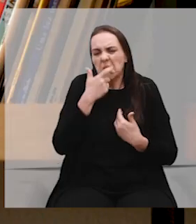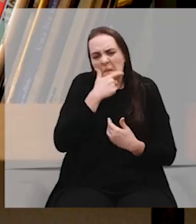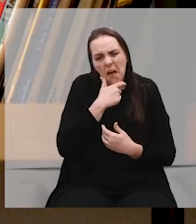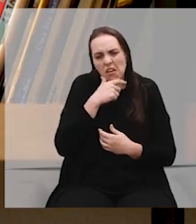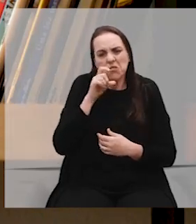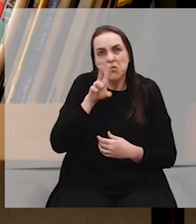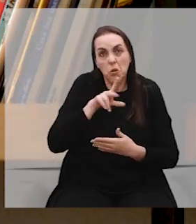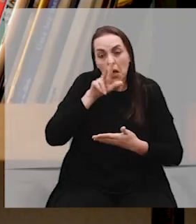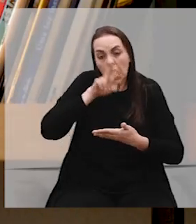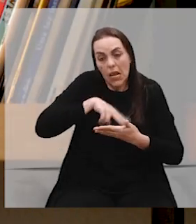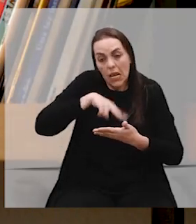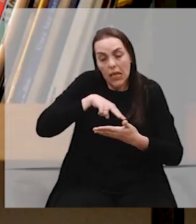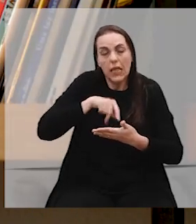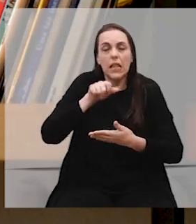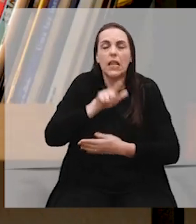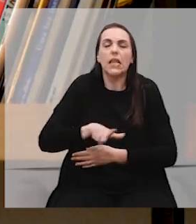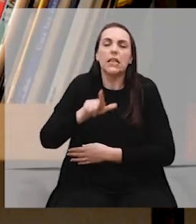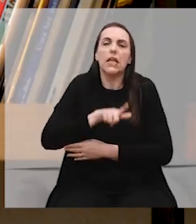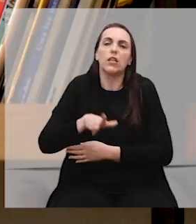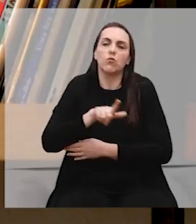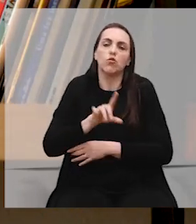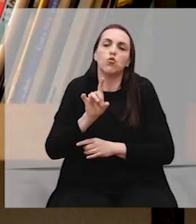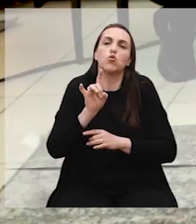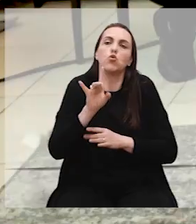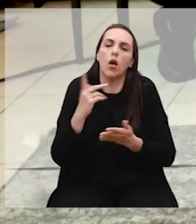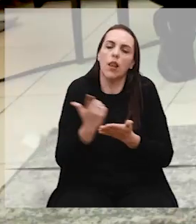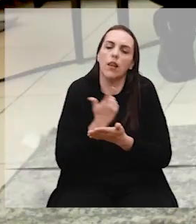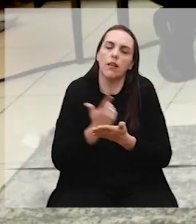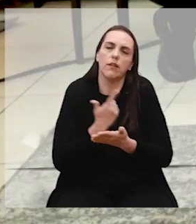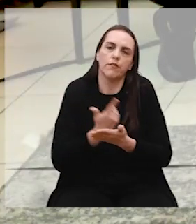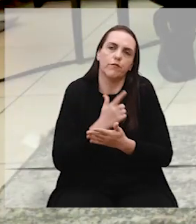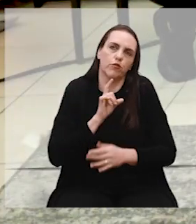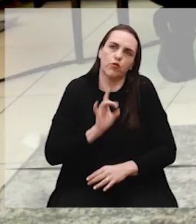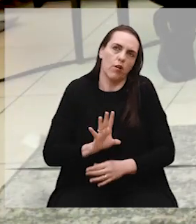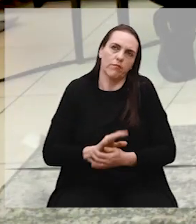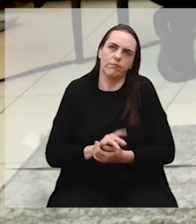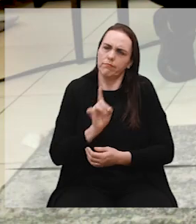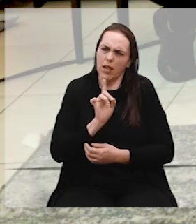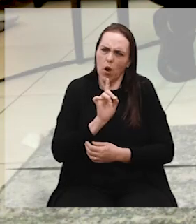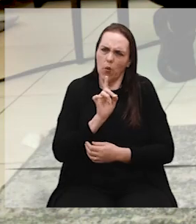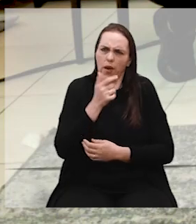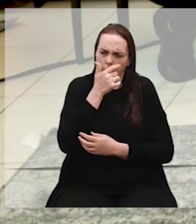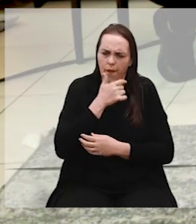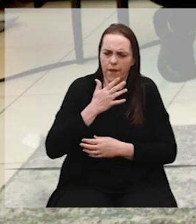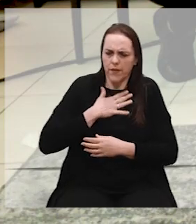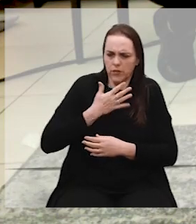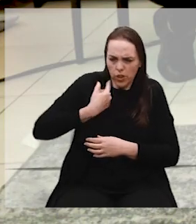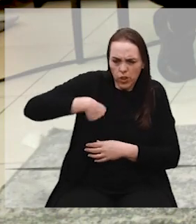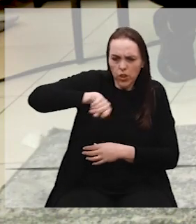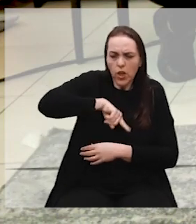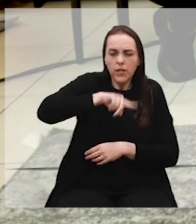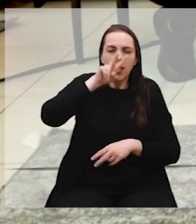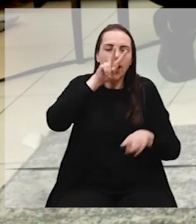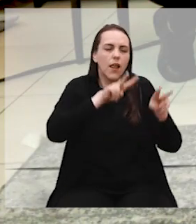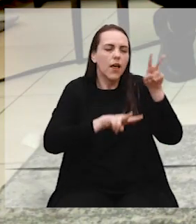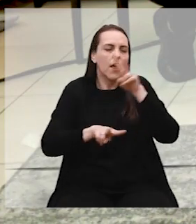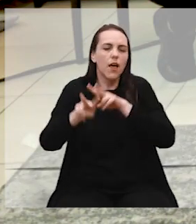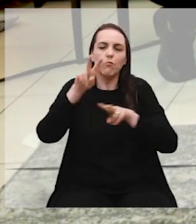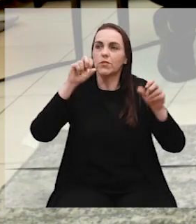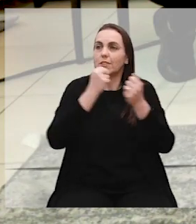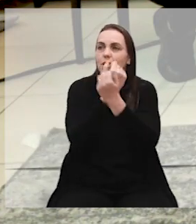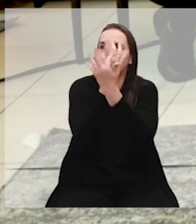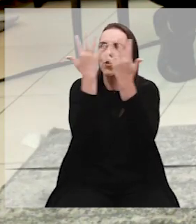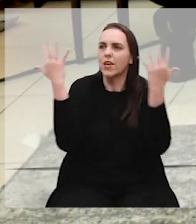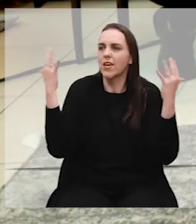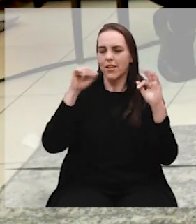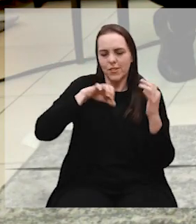por ter lido só literatura, só livros. A gente lê a natureza, lê o